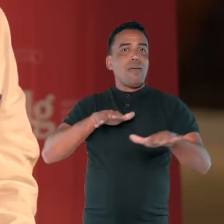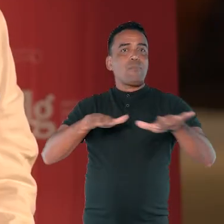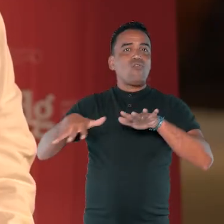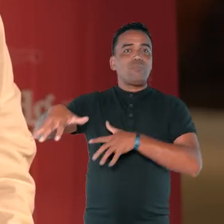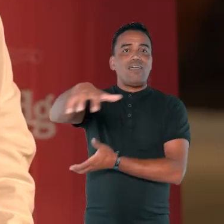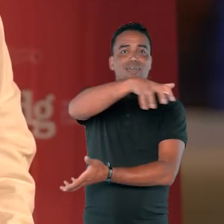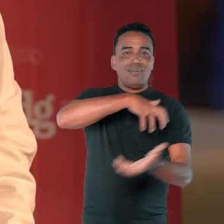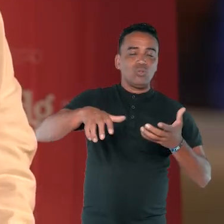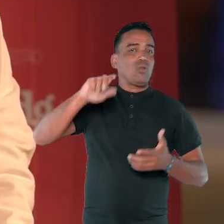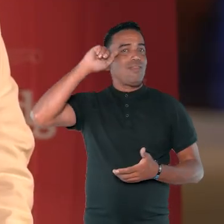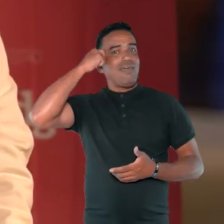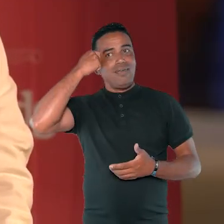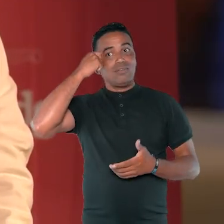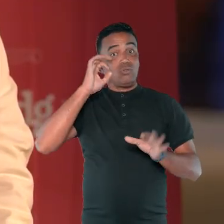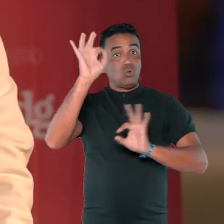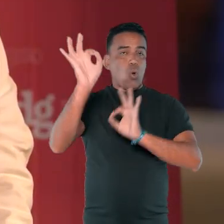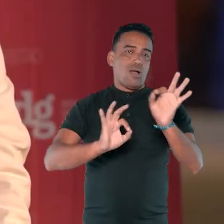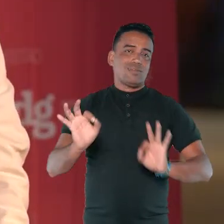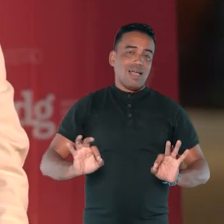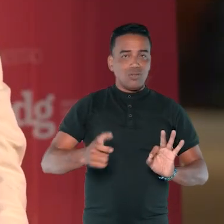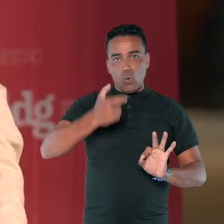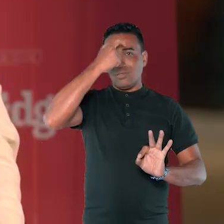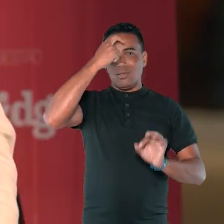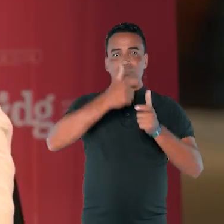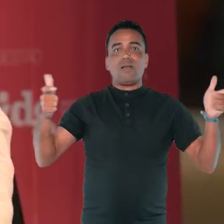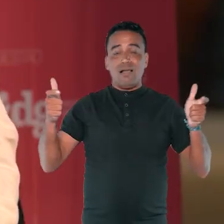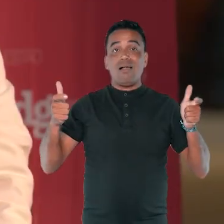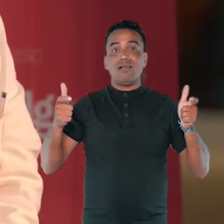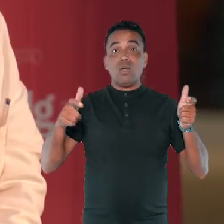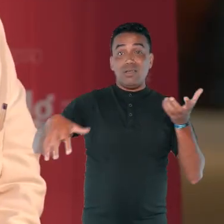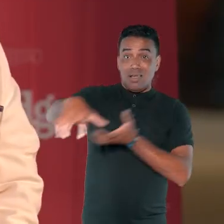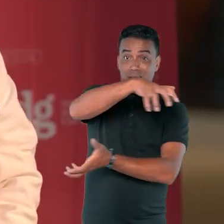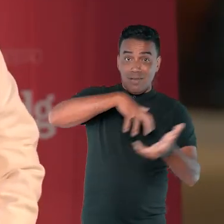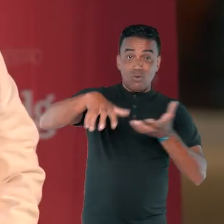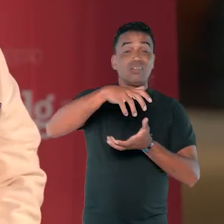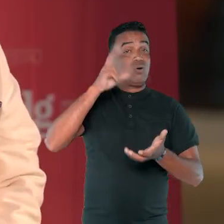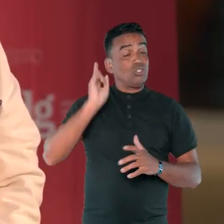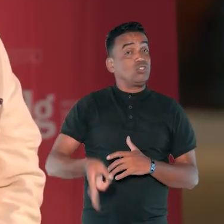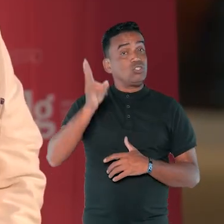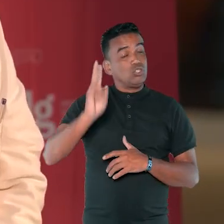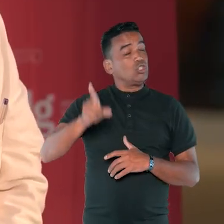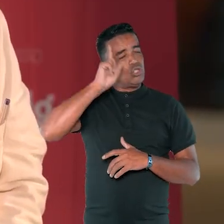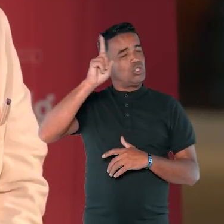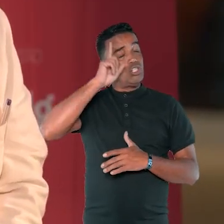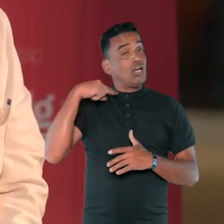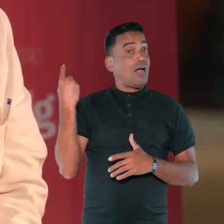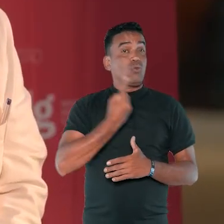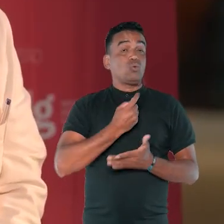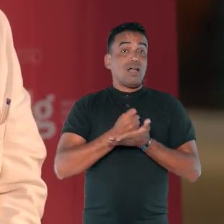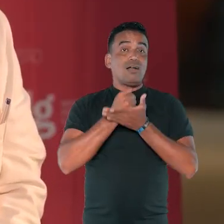organizado, muito mais consciente. E esses movimentos, diariamente, eu acho que eles nos ajudam